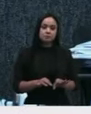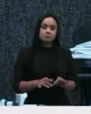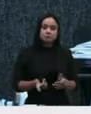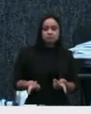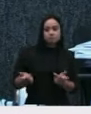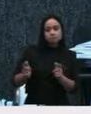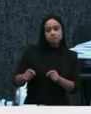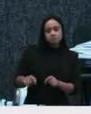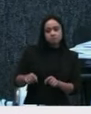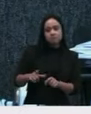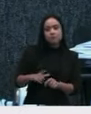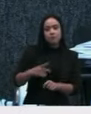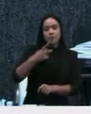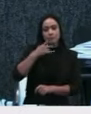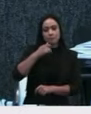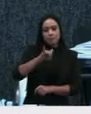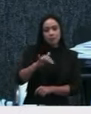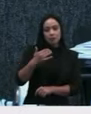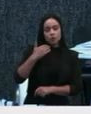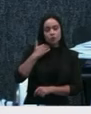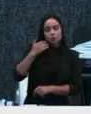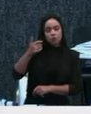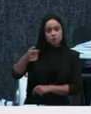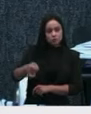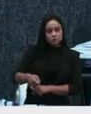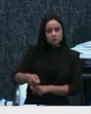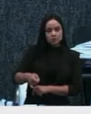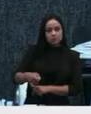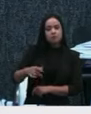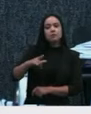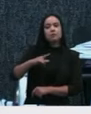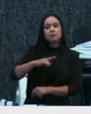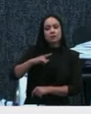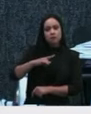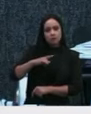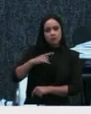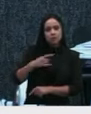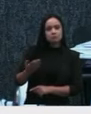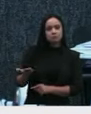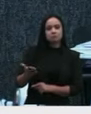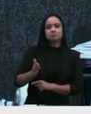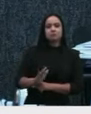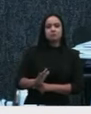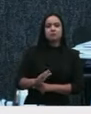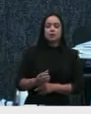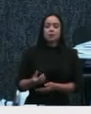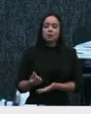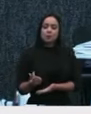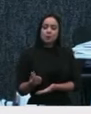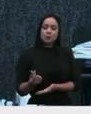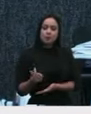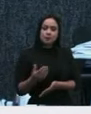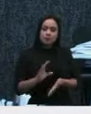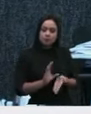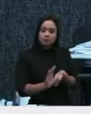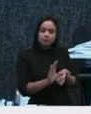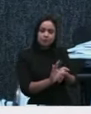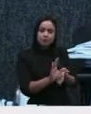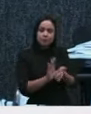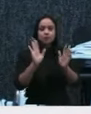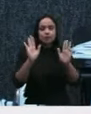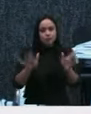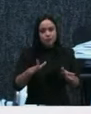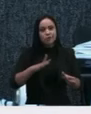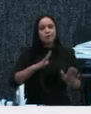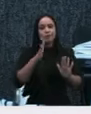supostamente o pai do juiz teria sido beneficiado por propina tal como constava de uma